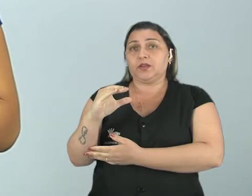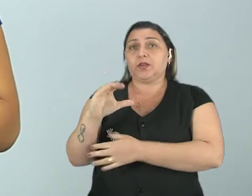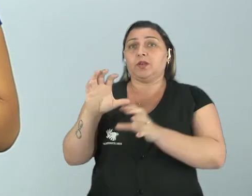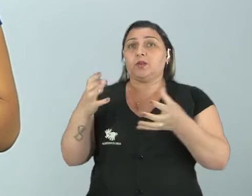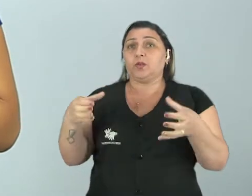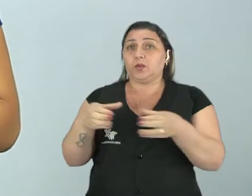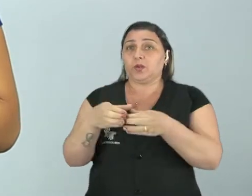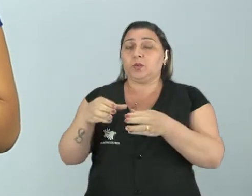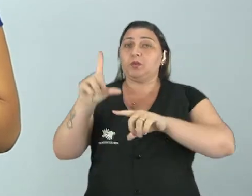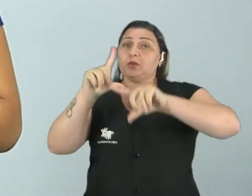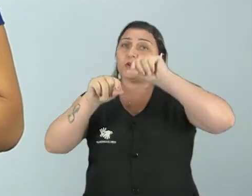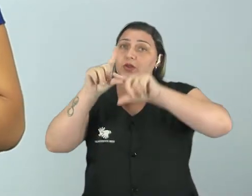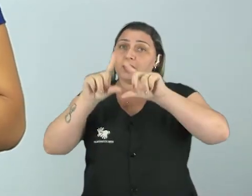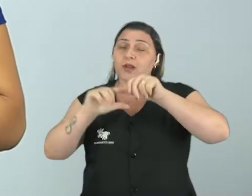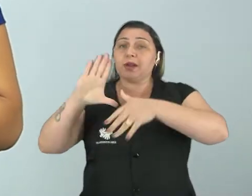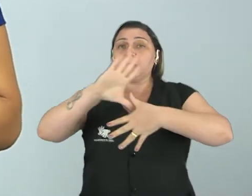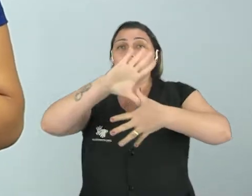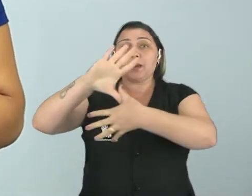mapas celestes.